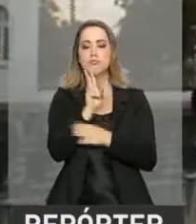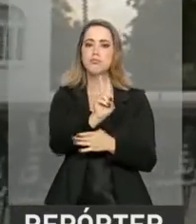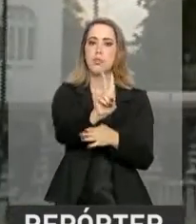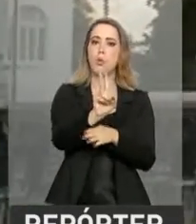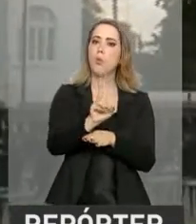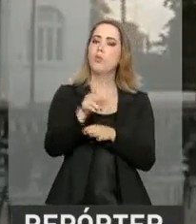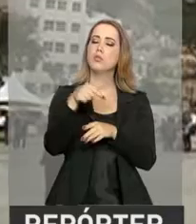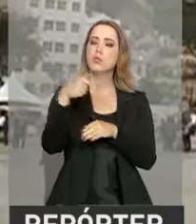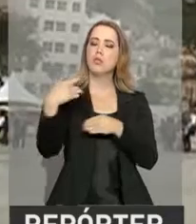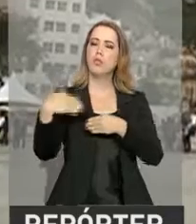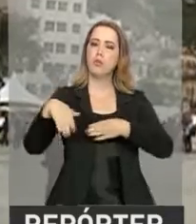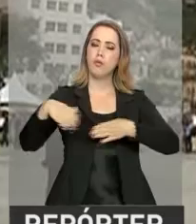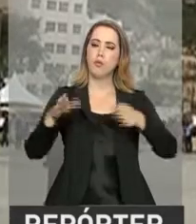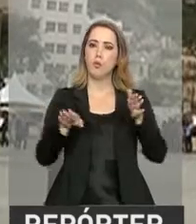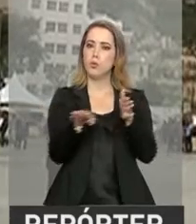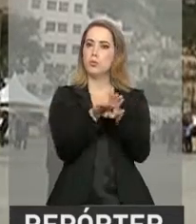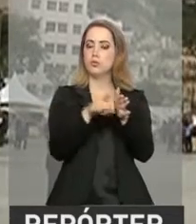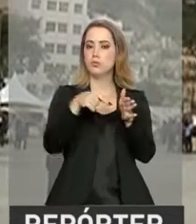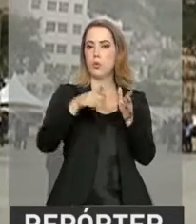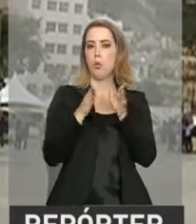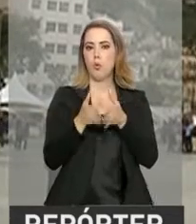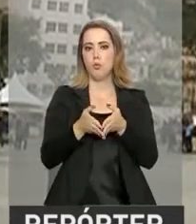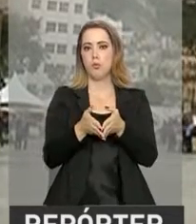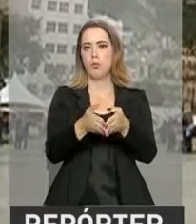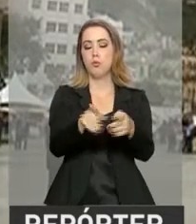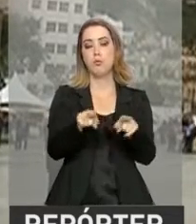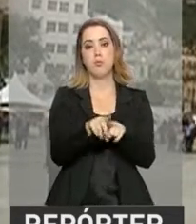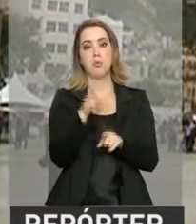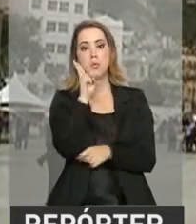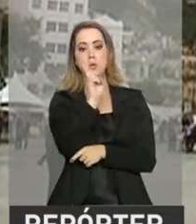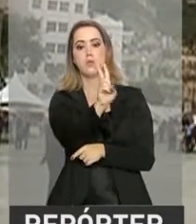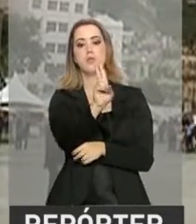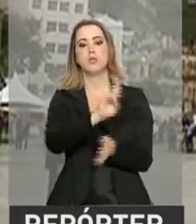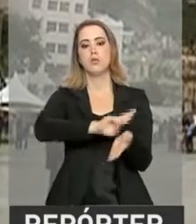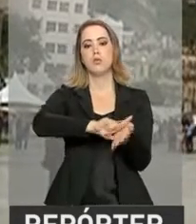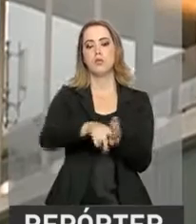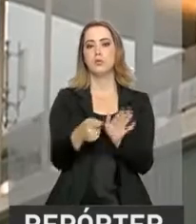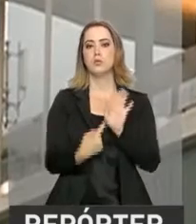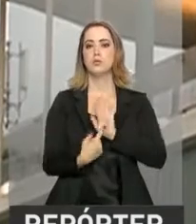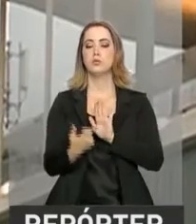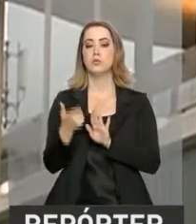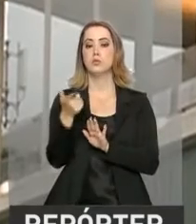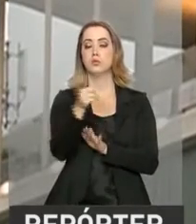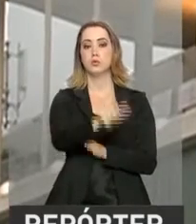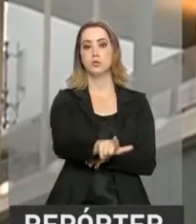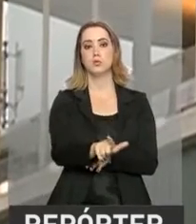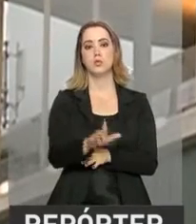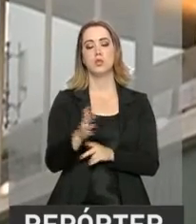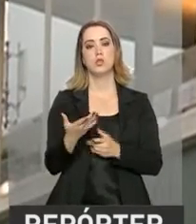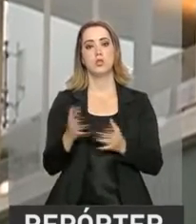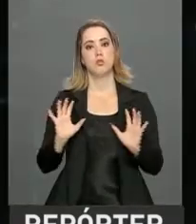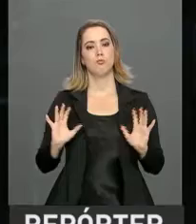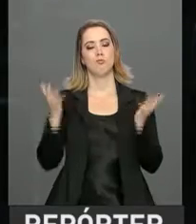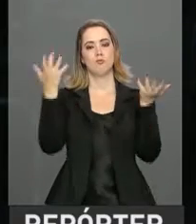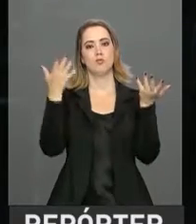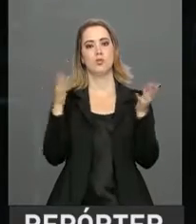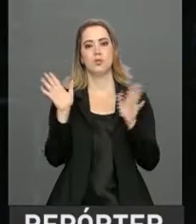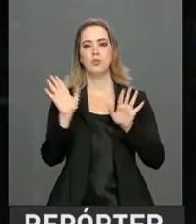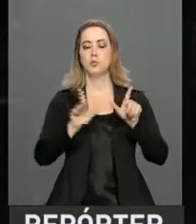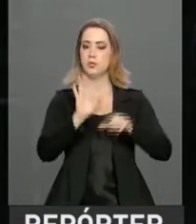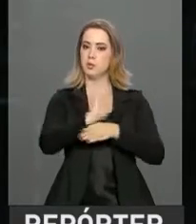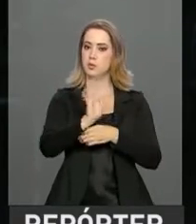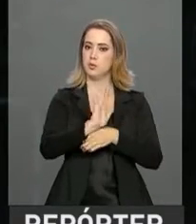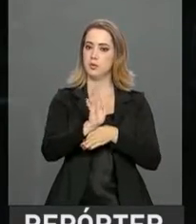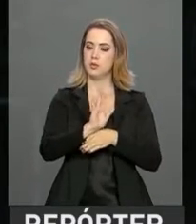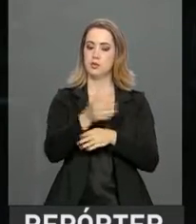capital fluminense pôde conferir de graça a programação de mais uma edição do Festival de Cinema do Rio. Eu acho uma boa